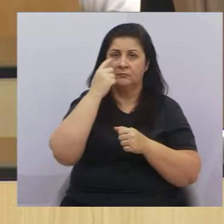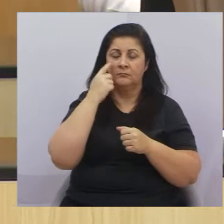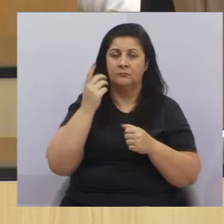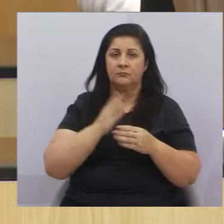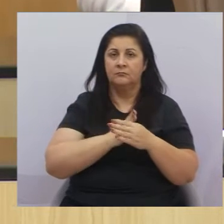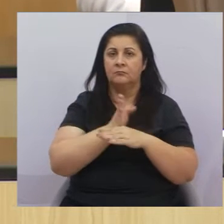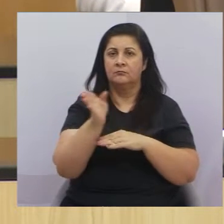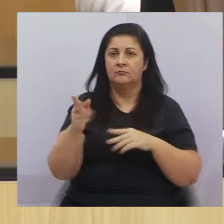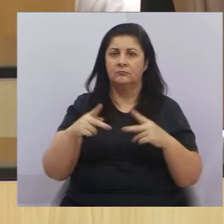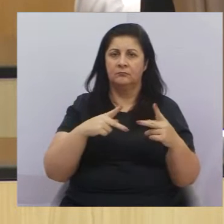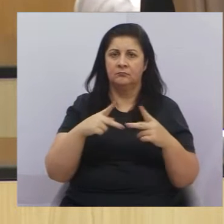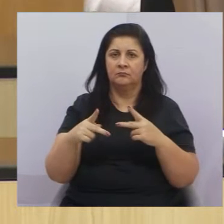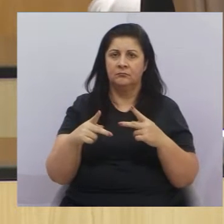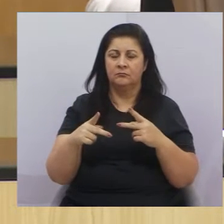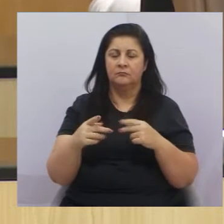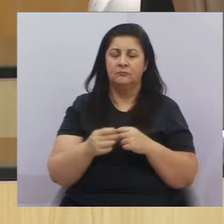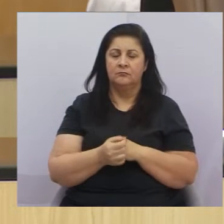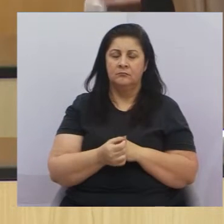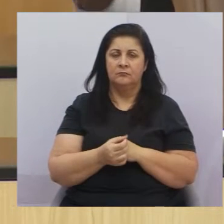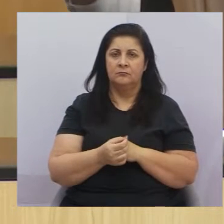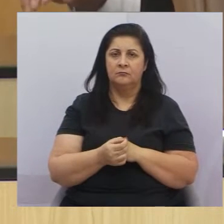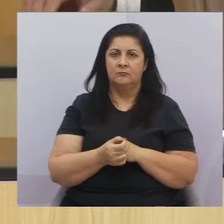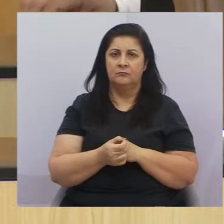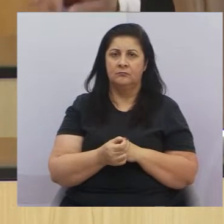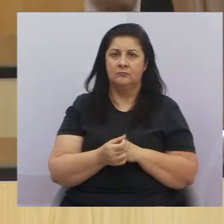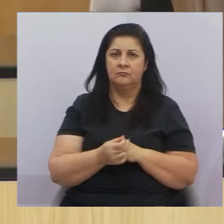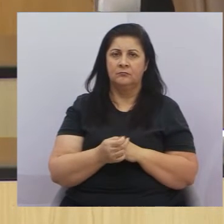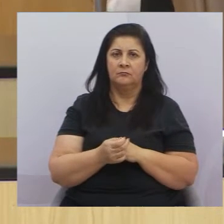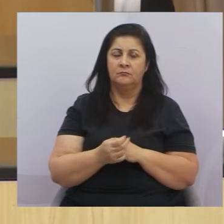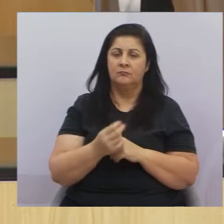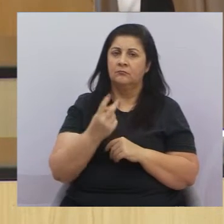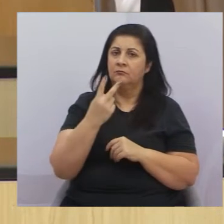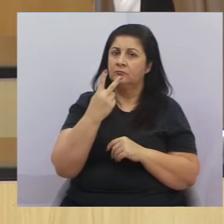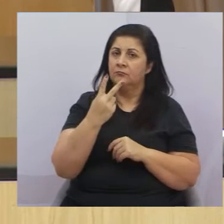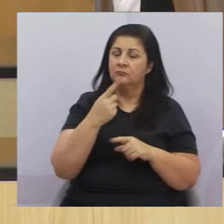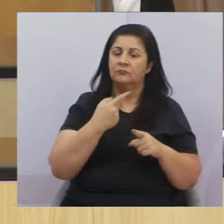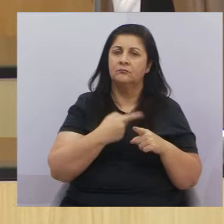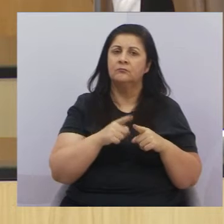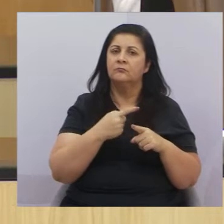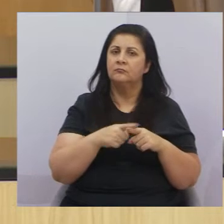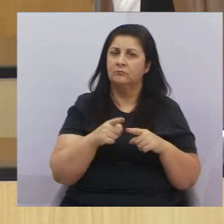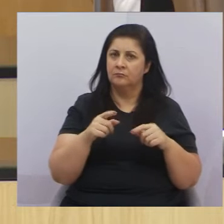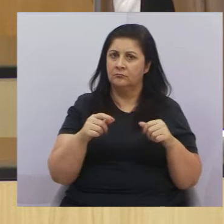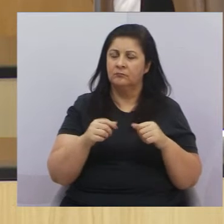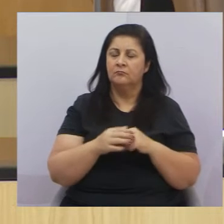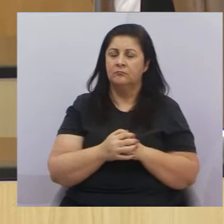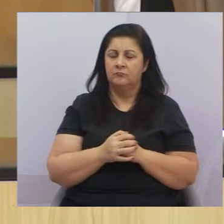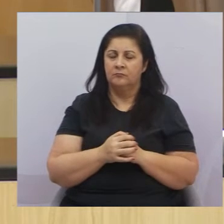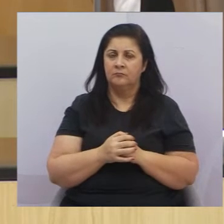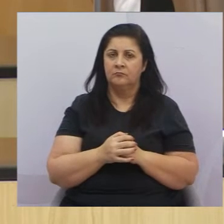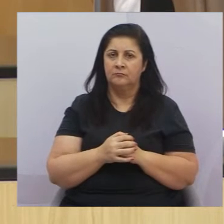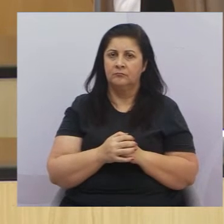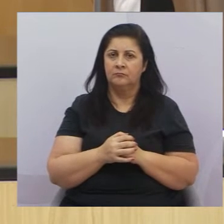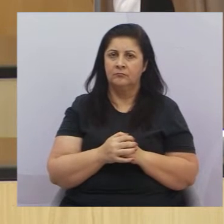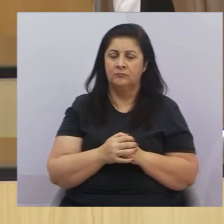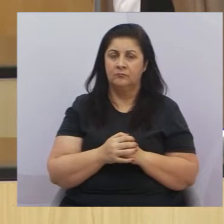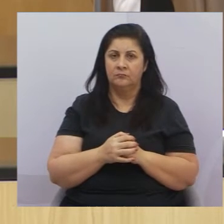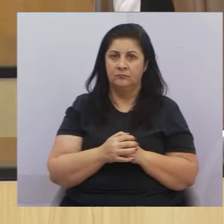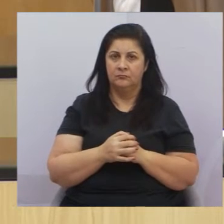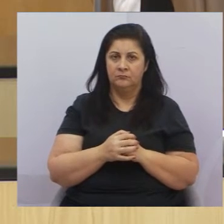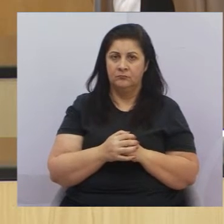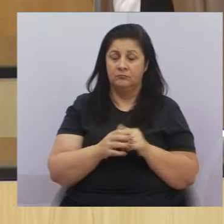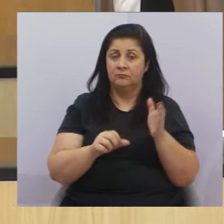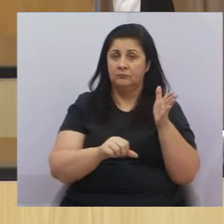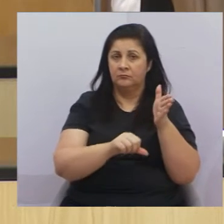José dos Campos, e vice-versa. Estão ocorrendo duas situações desfavoráveis aos moradores da região.